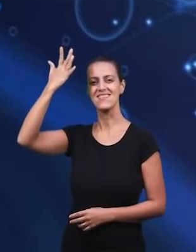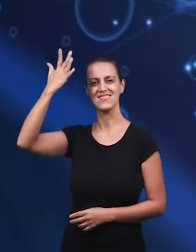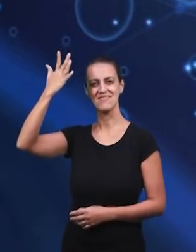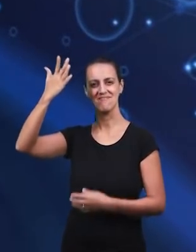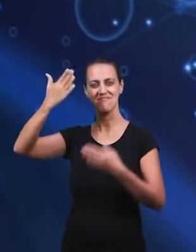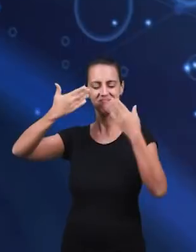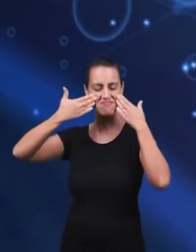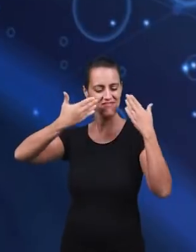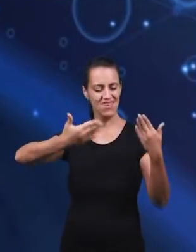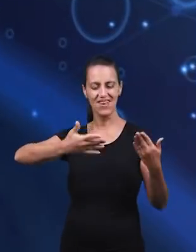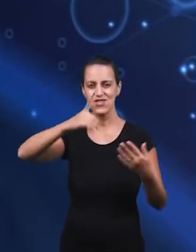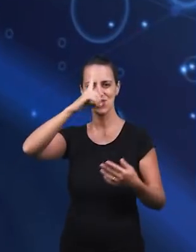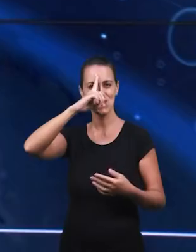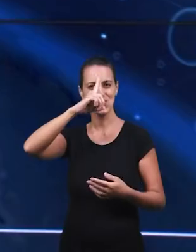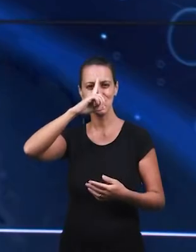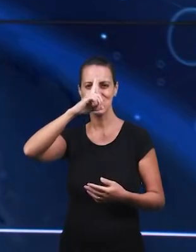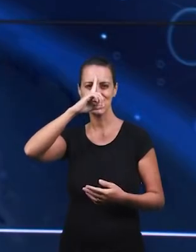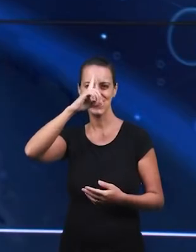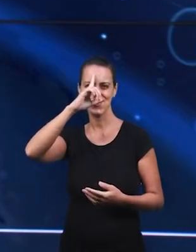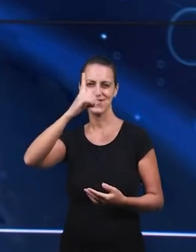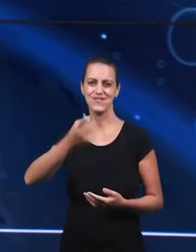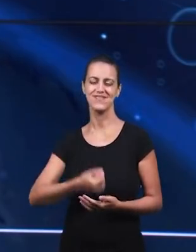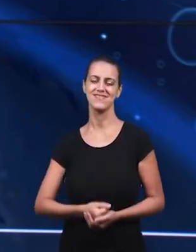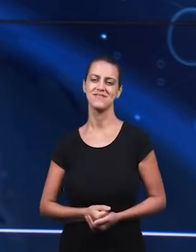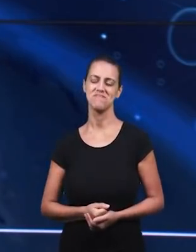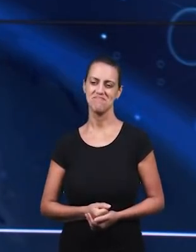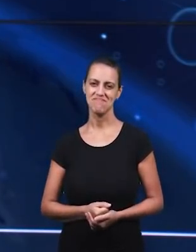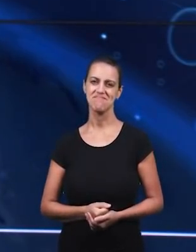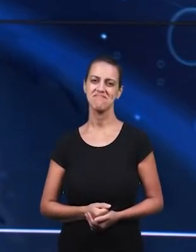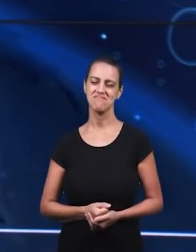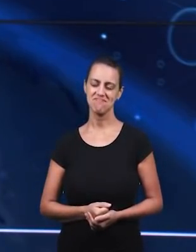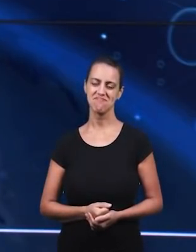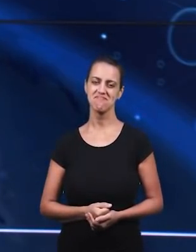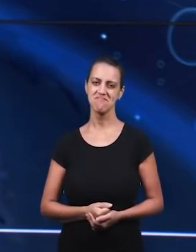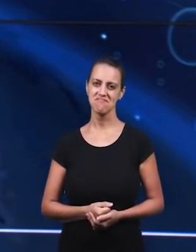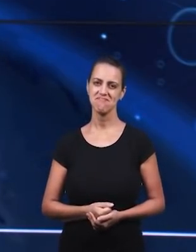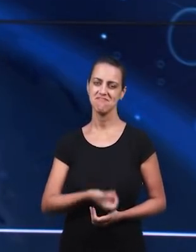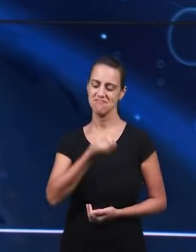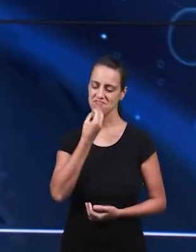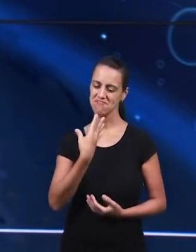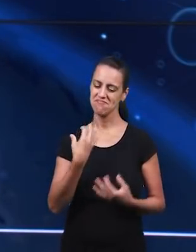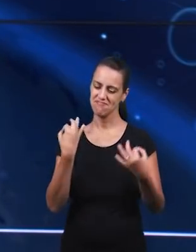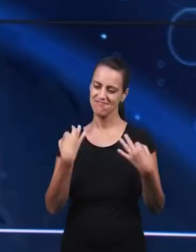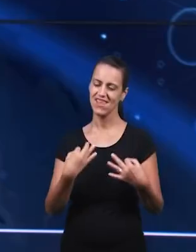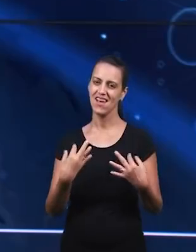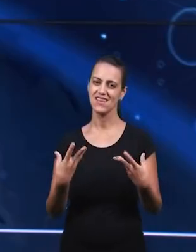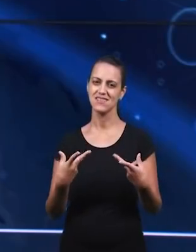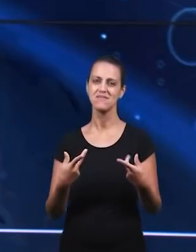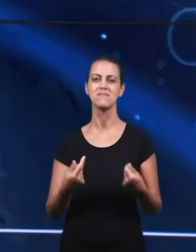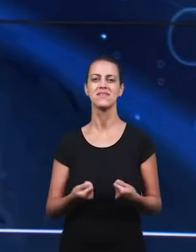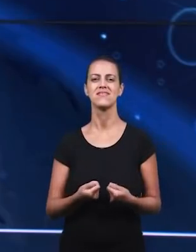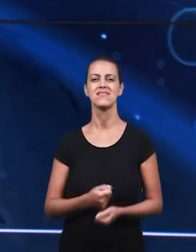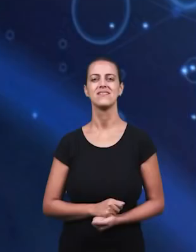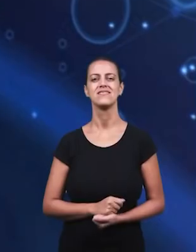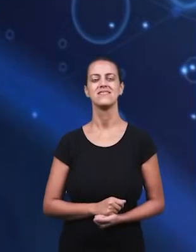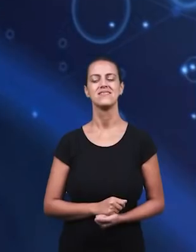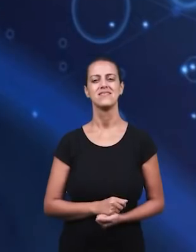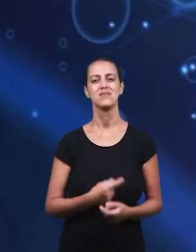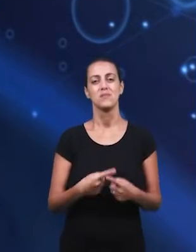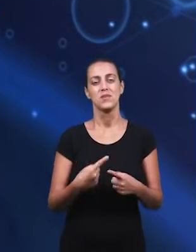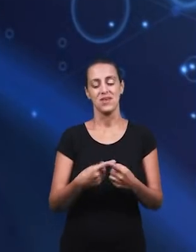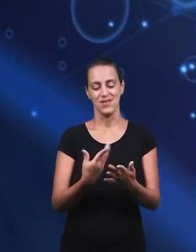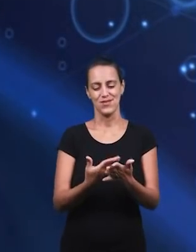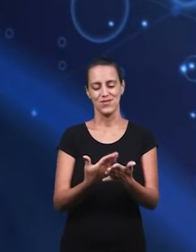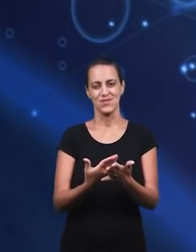Revelando-se a nós todos os dias. Excelente essa explicação da irmã, e que estudar a palavra de Deus